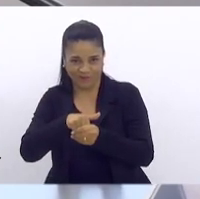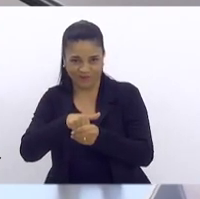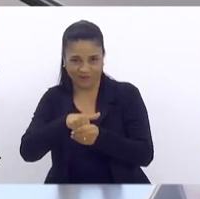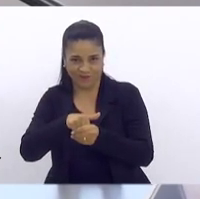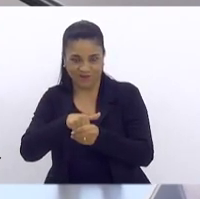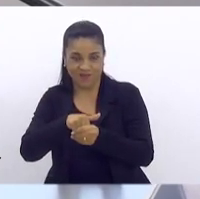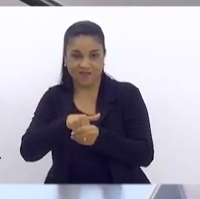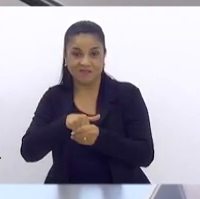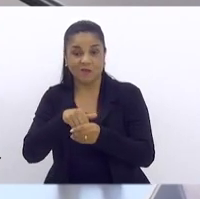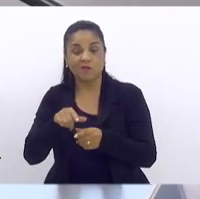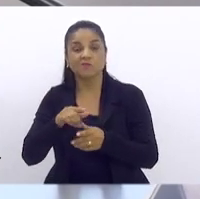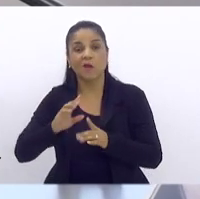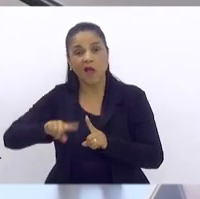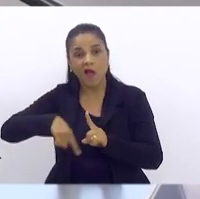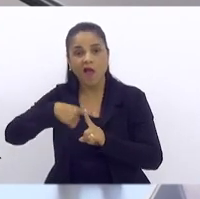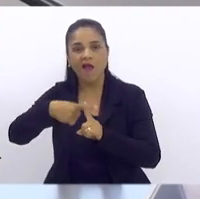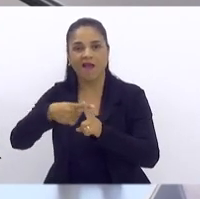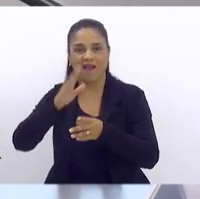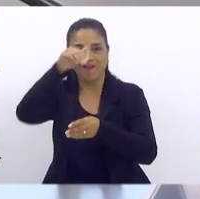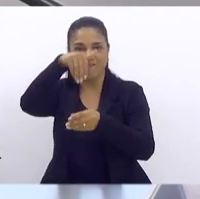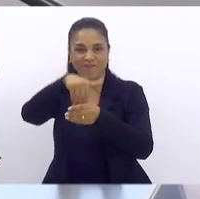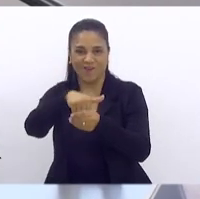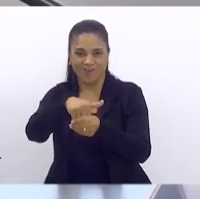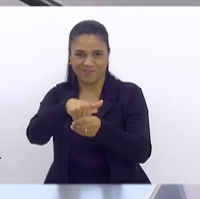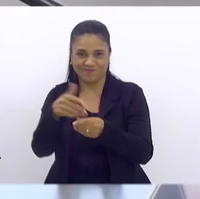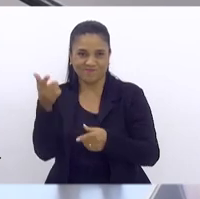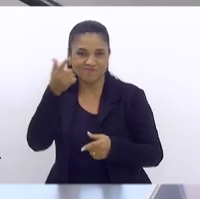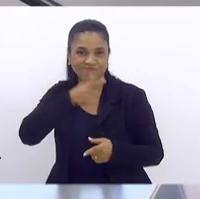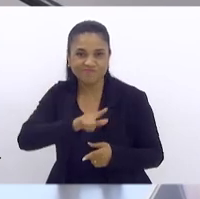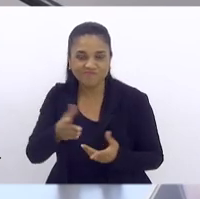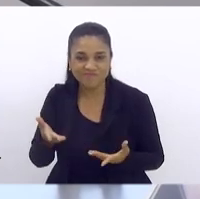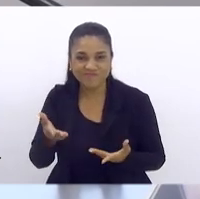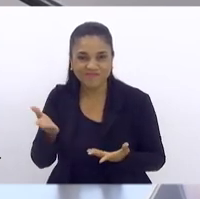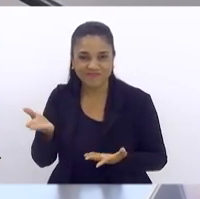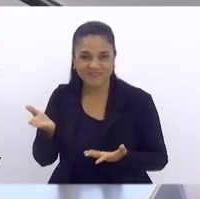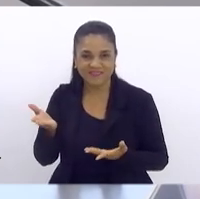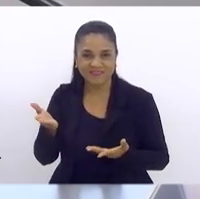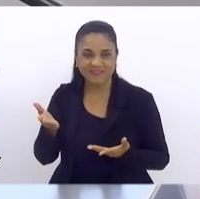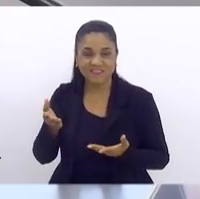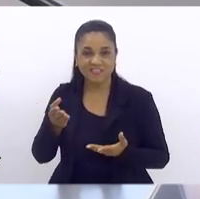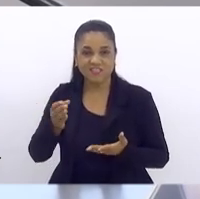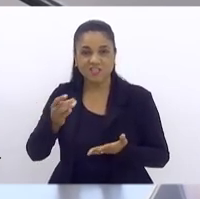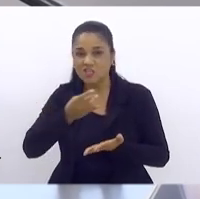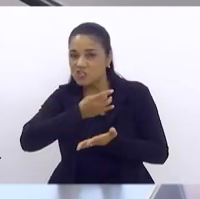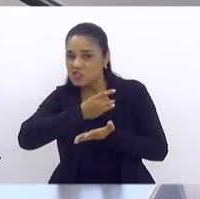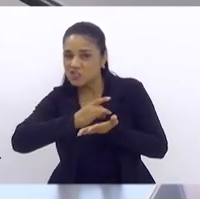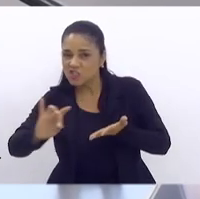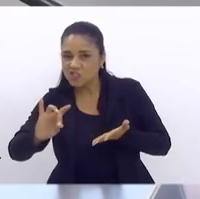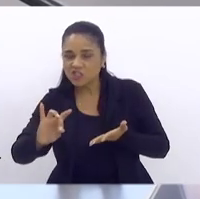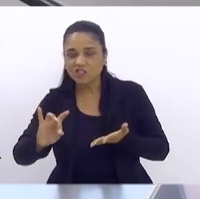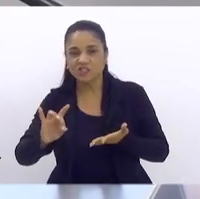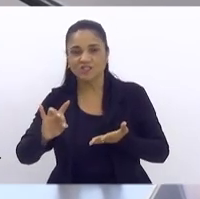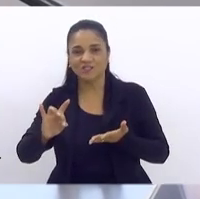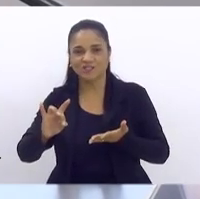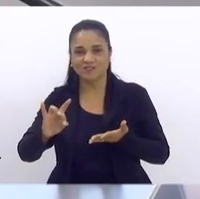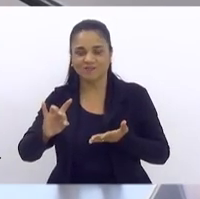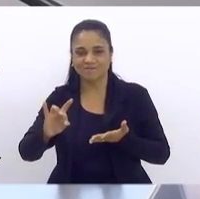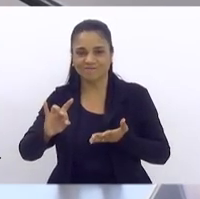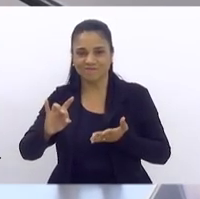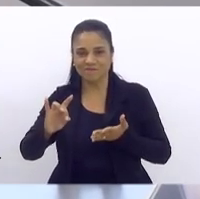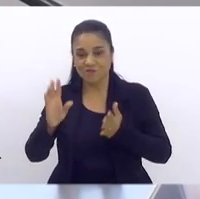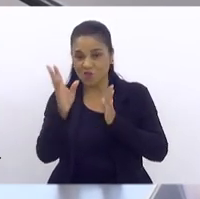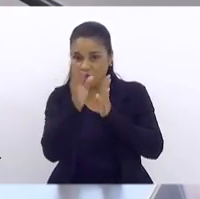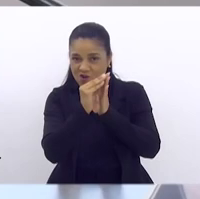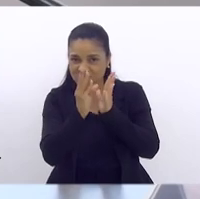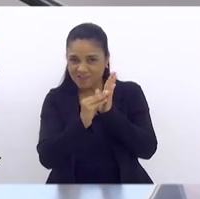voto. E quanto mais odioso for, mais repercussão tem e